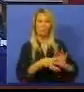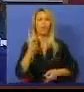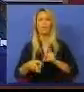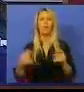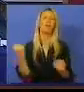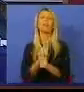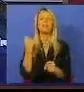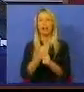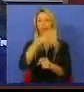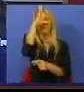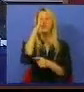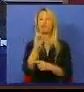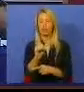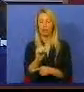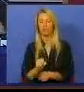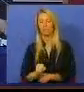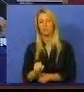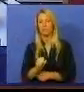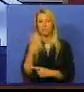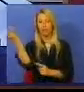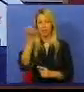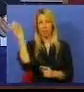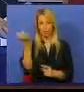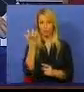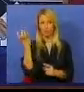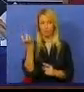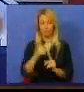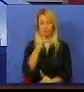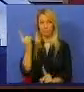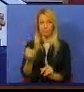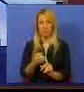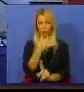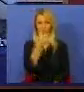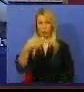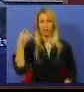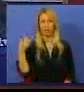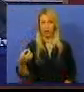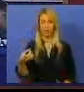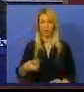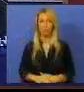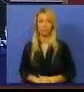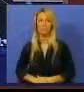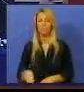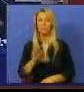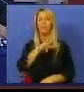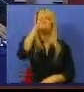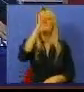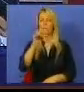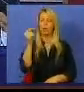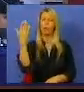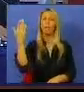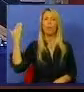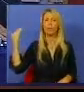do Ministério da Cultura para o ano de 2009. Sr. Ministro, há relativamente pouco